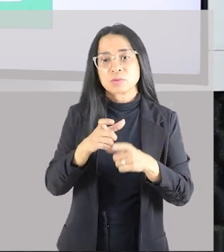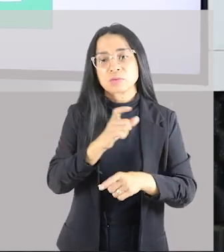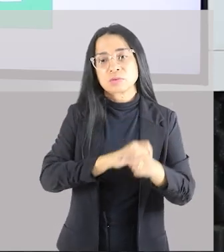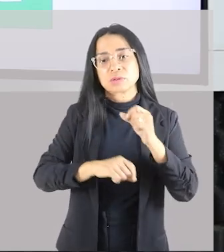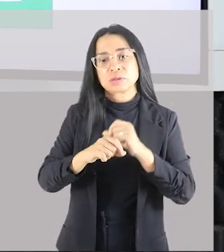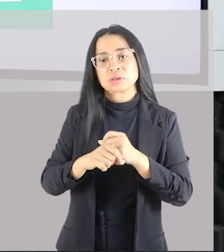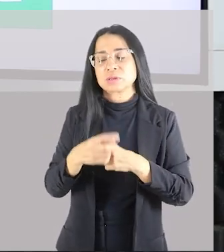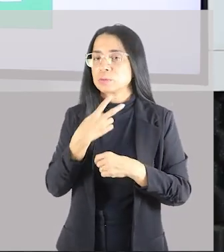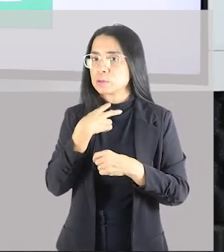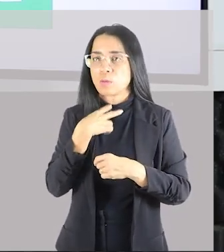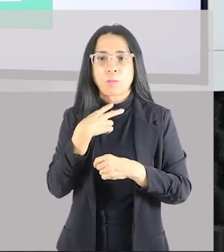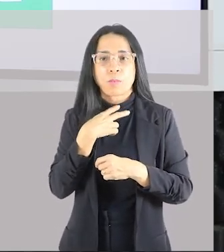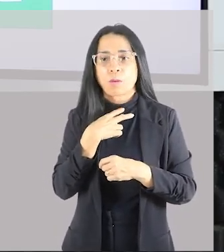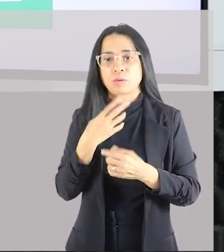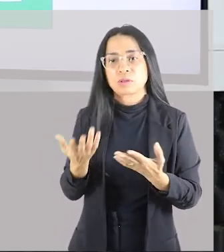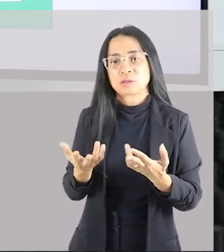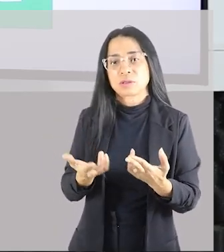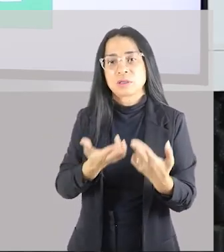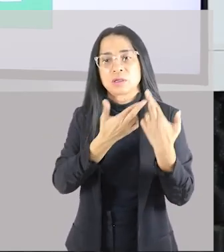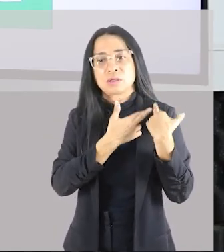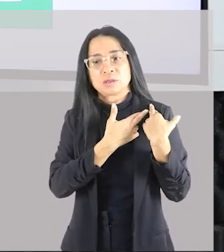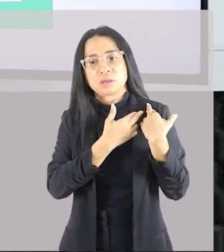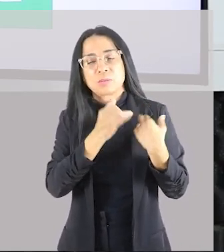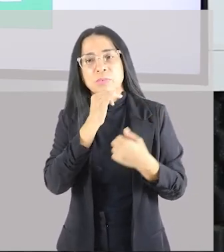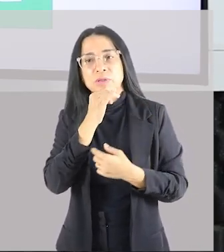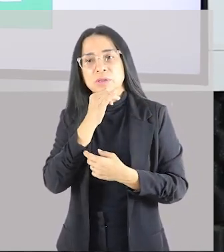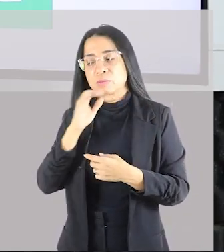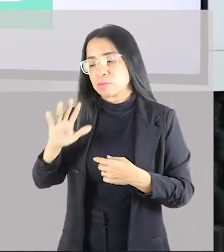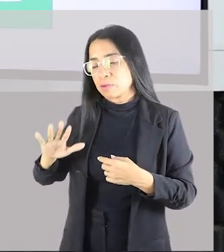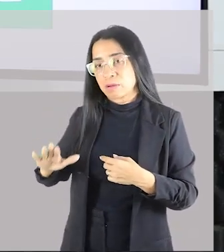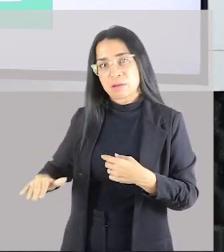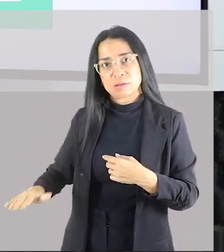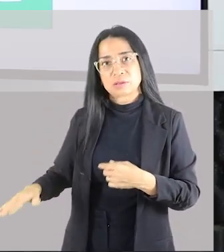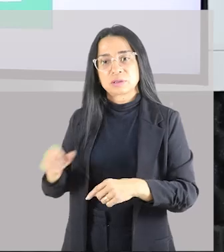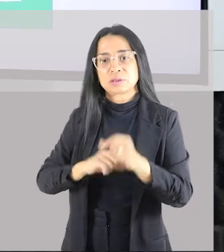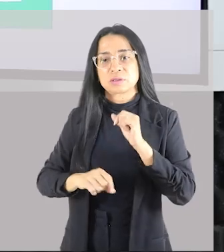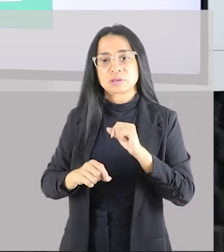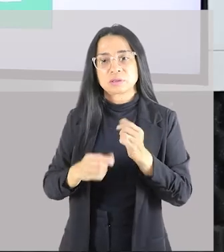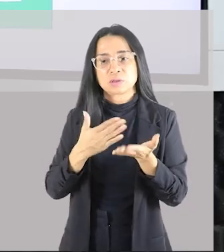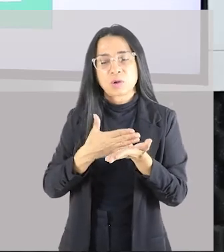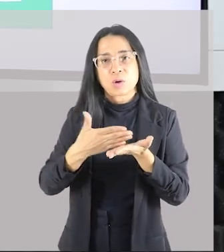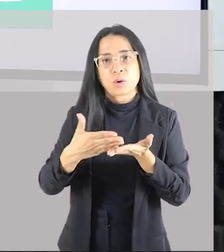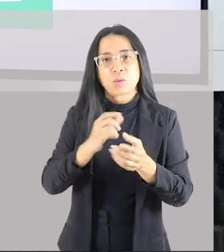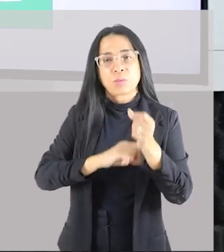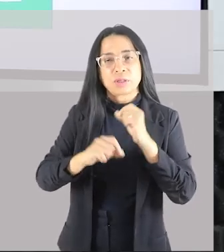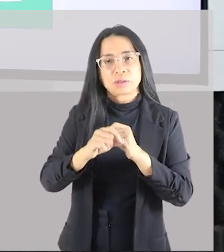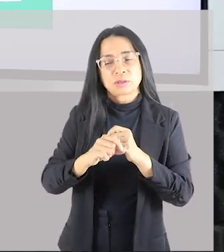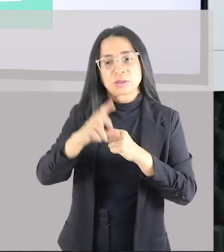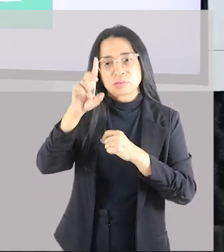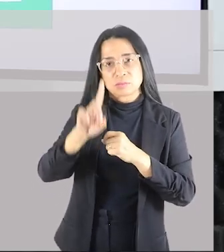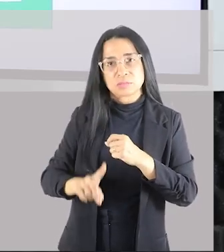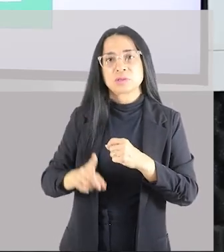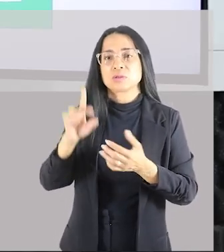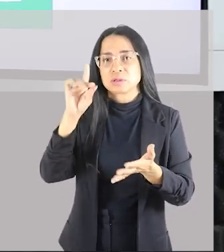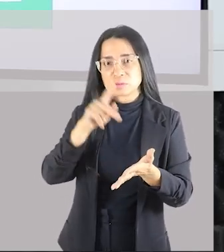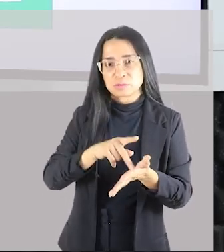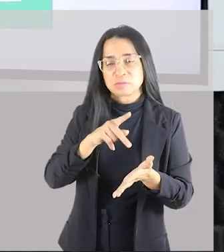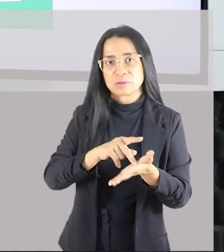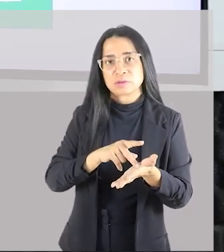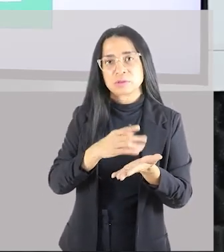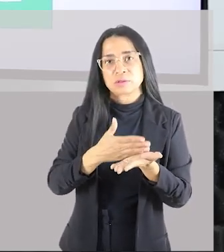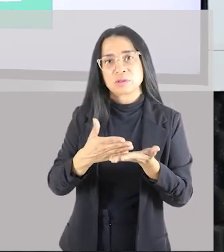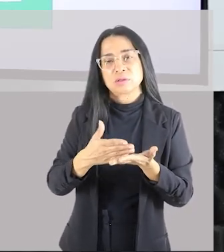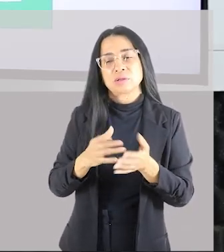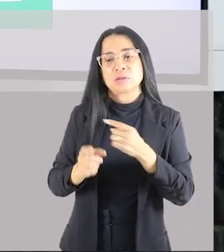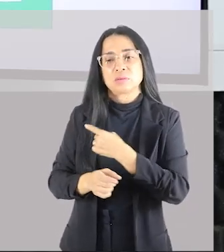ser desrespeitadas. A exemplo das crianças, por exemplo, que só passaram a ser de direito a partir da